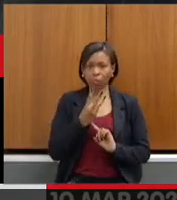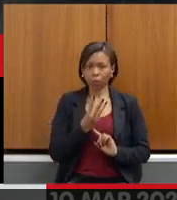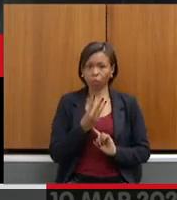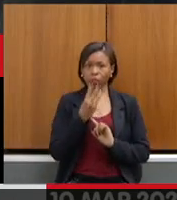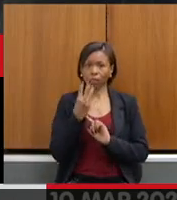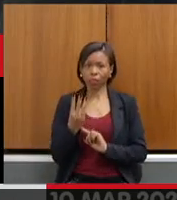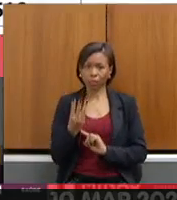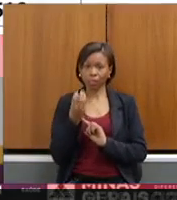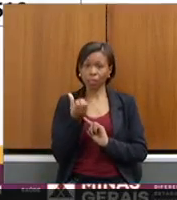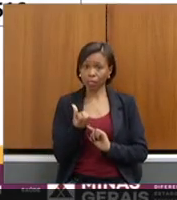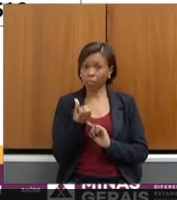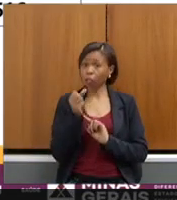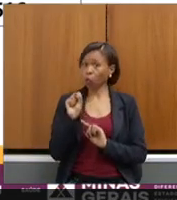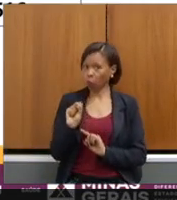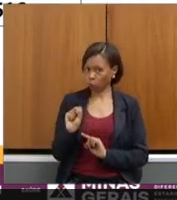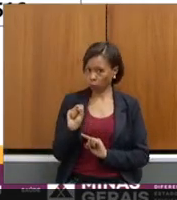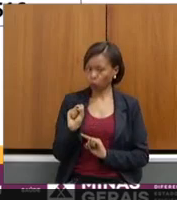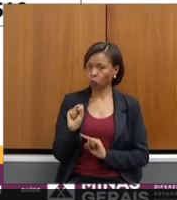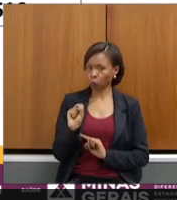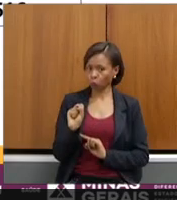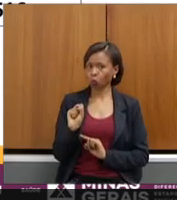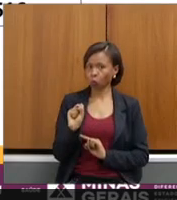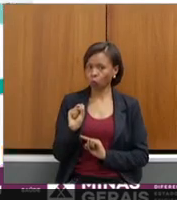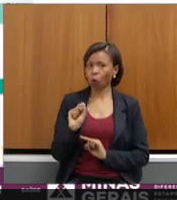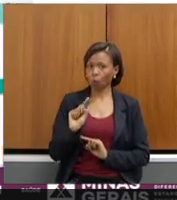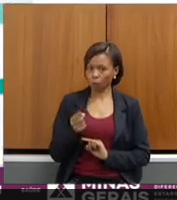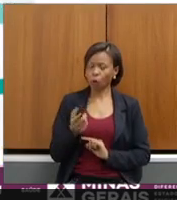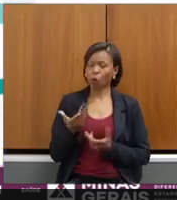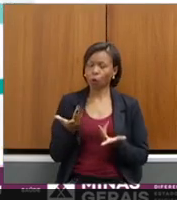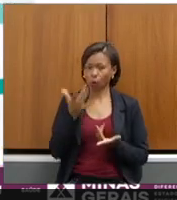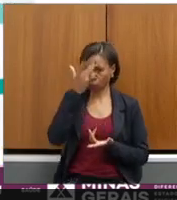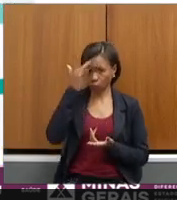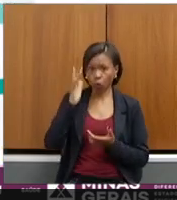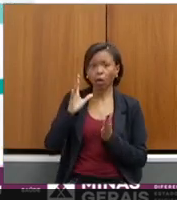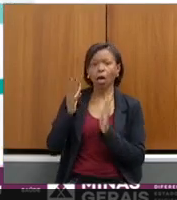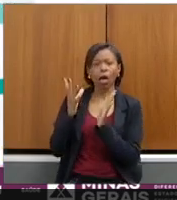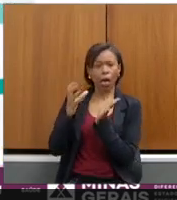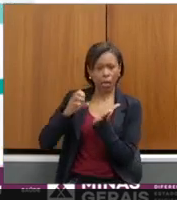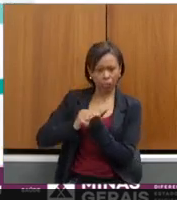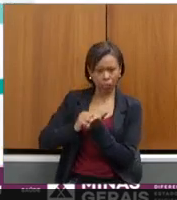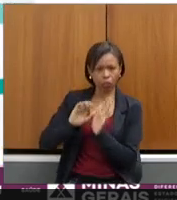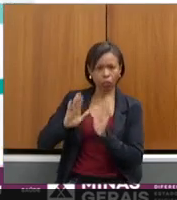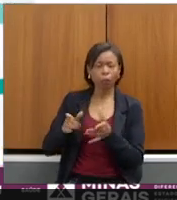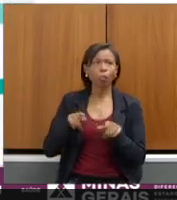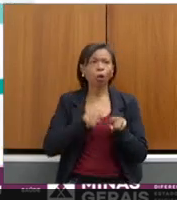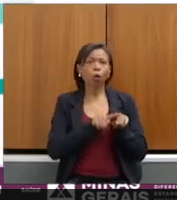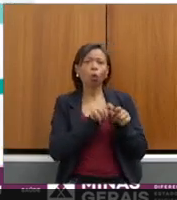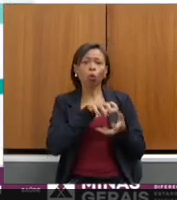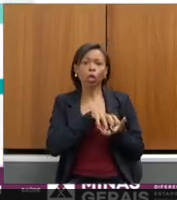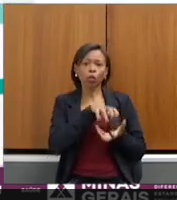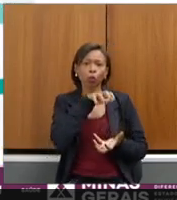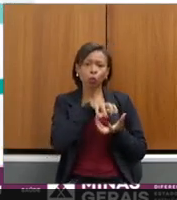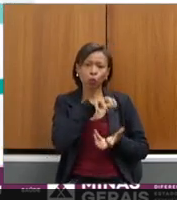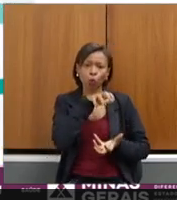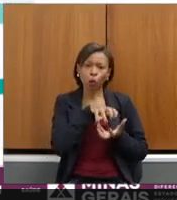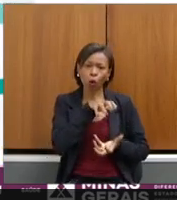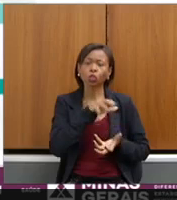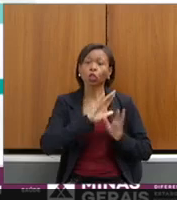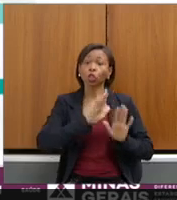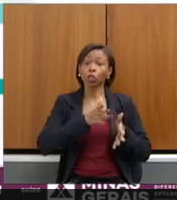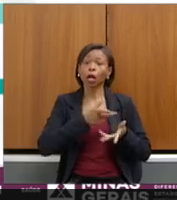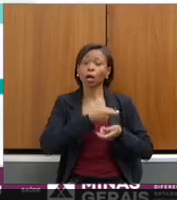3368 isso exatamente que nós temos de cadastro e os idosos os idosos nós já fizemos a